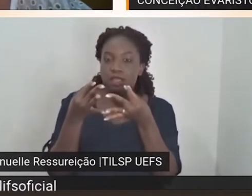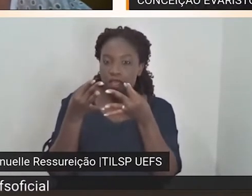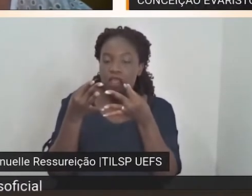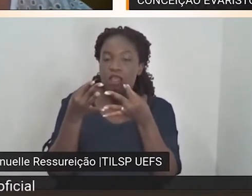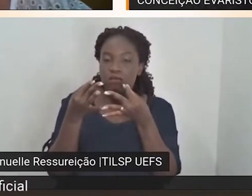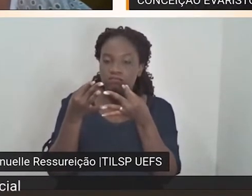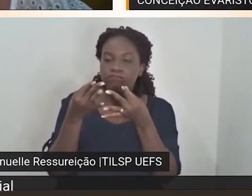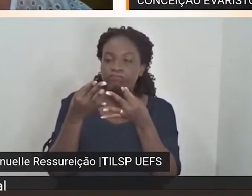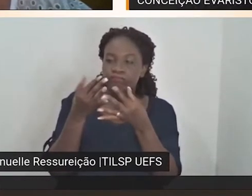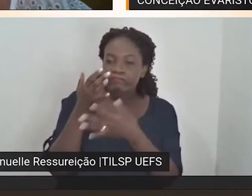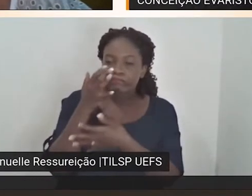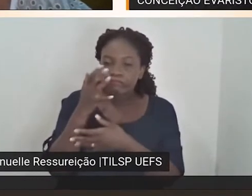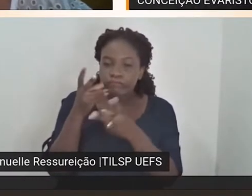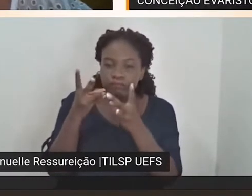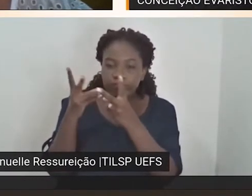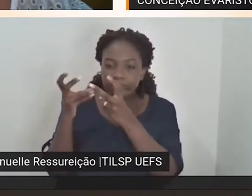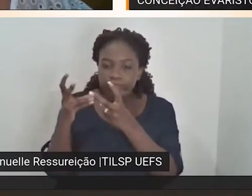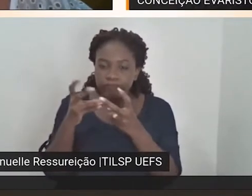a expressão